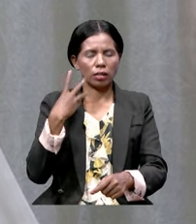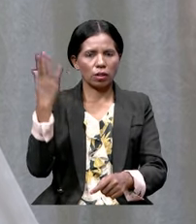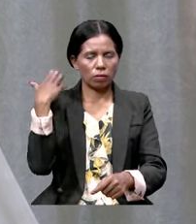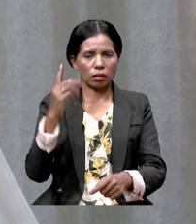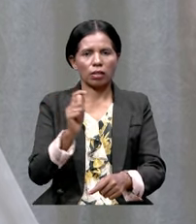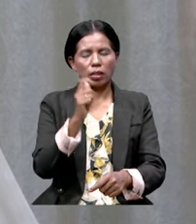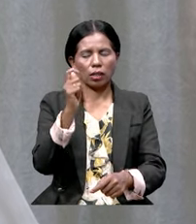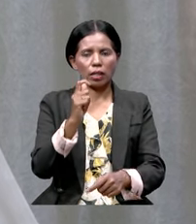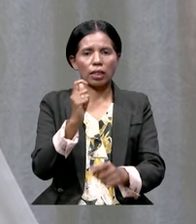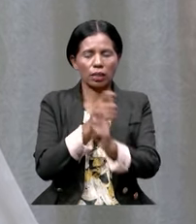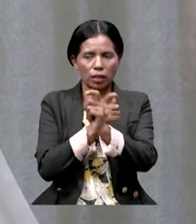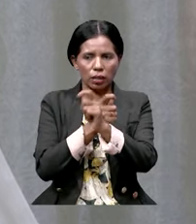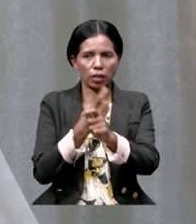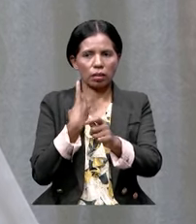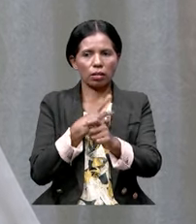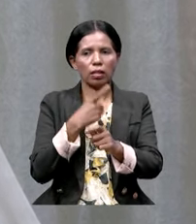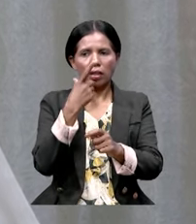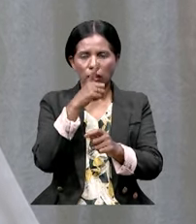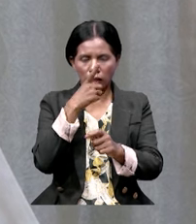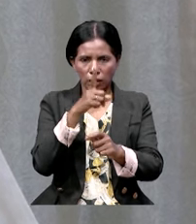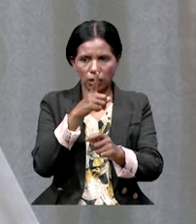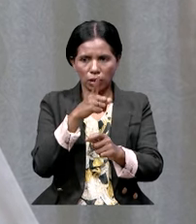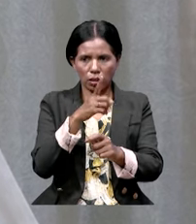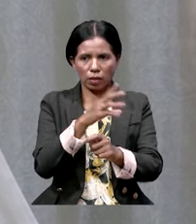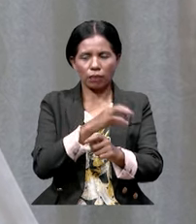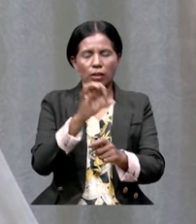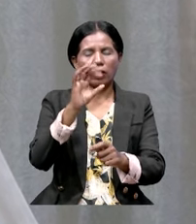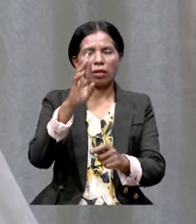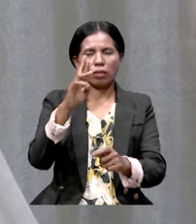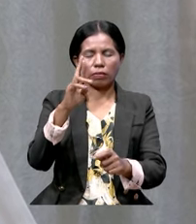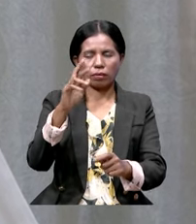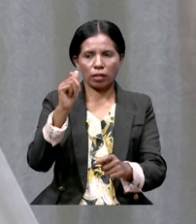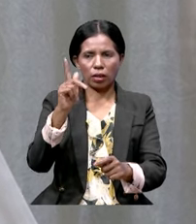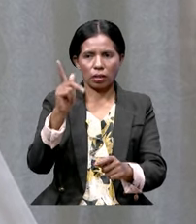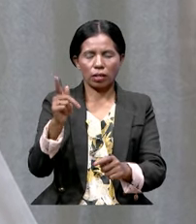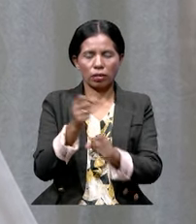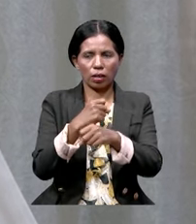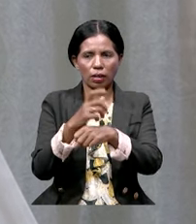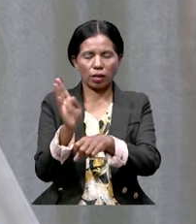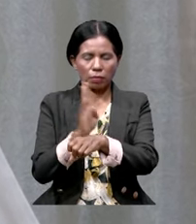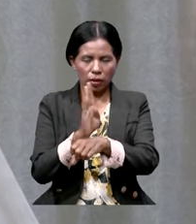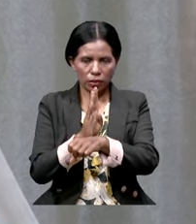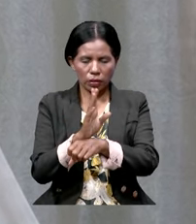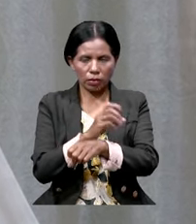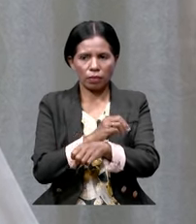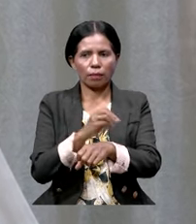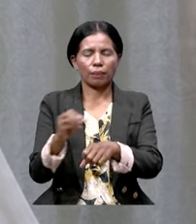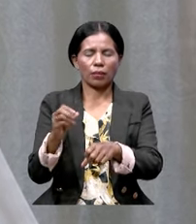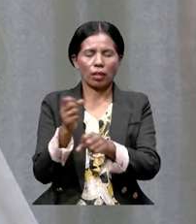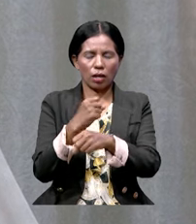maka itabel usan sen lingua franca ida tot halo negocio halo comércio